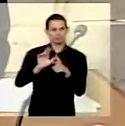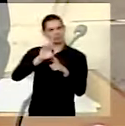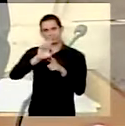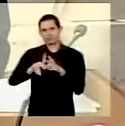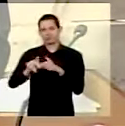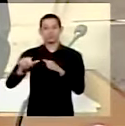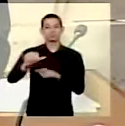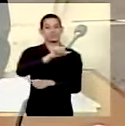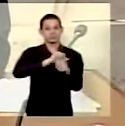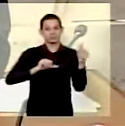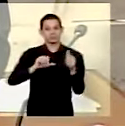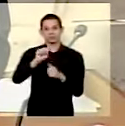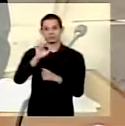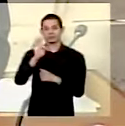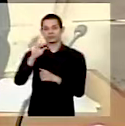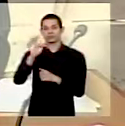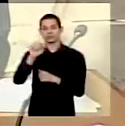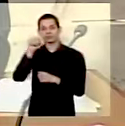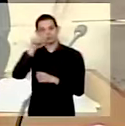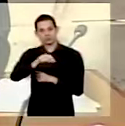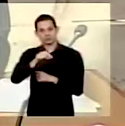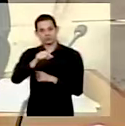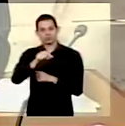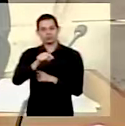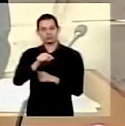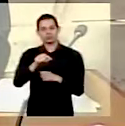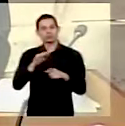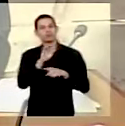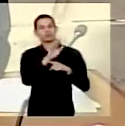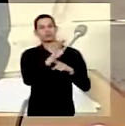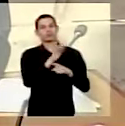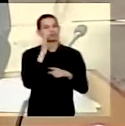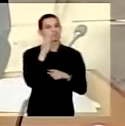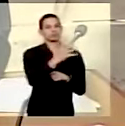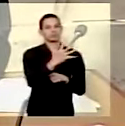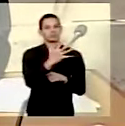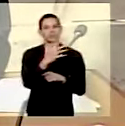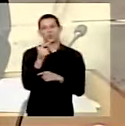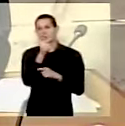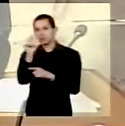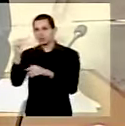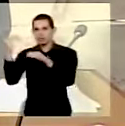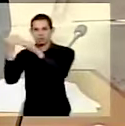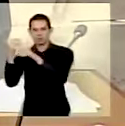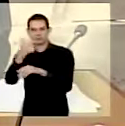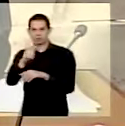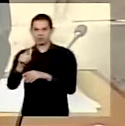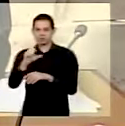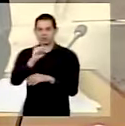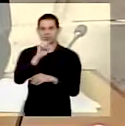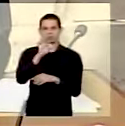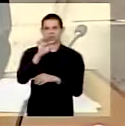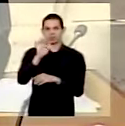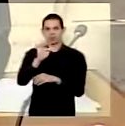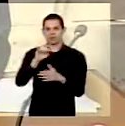contrário, precisa ser o seu antídoto. Não há outro. Como intérprete da lei,